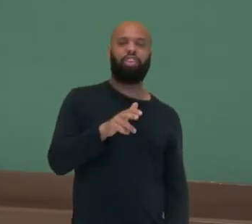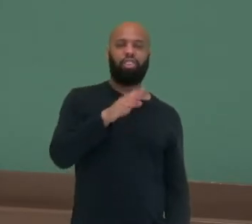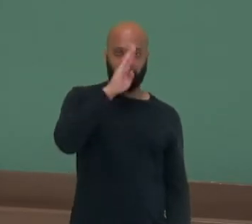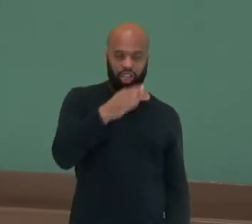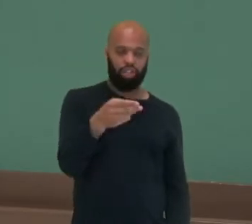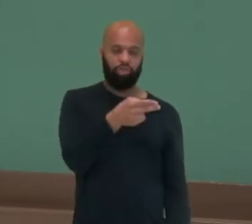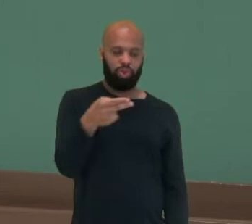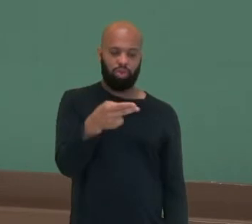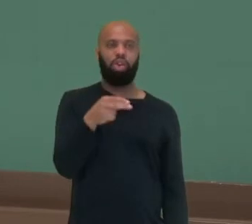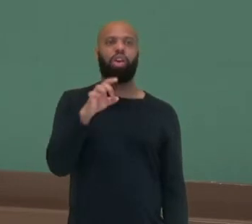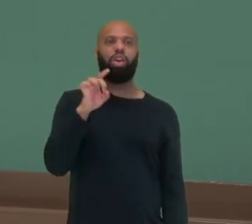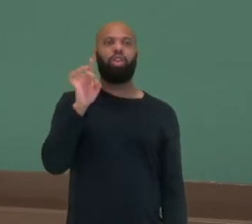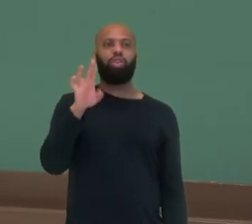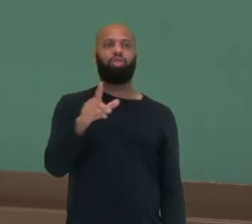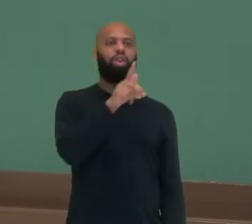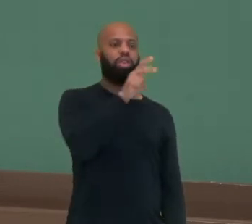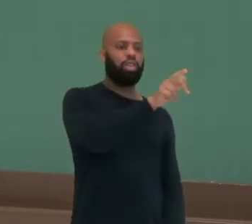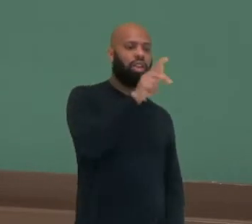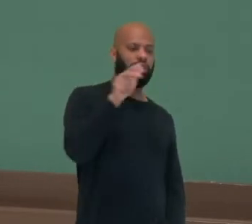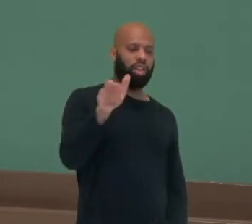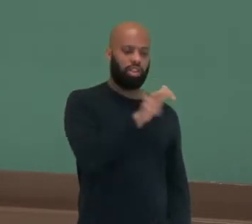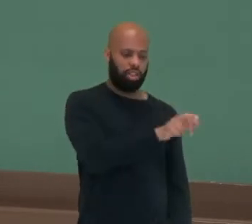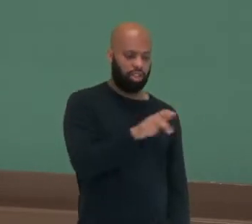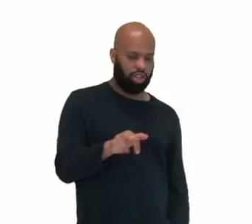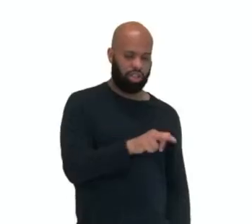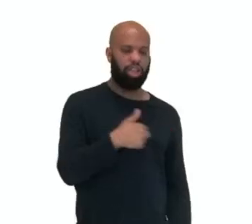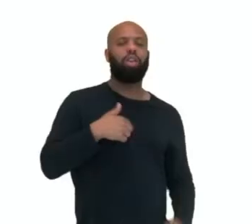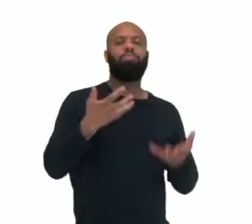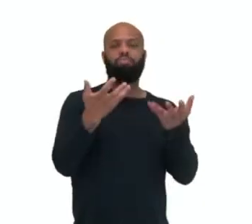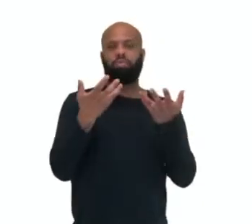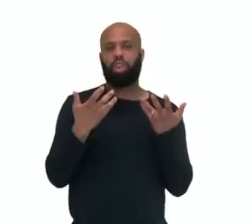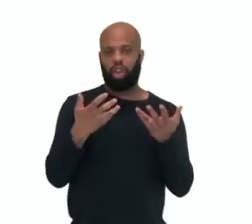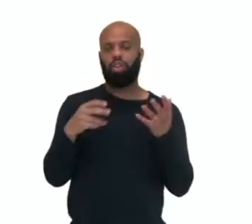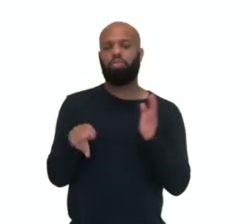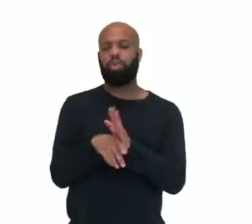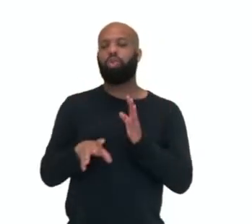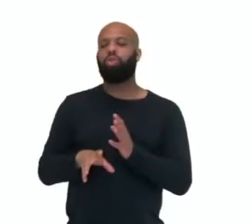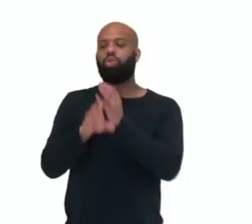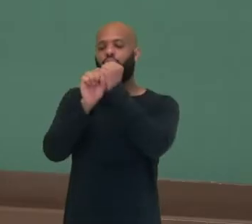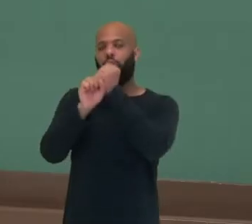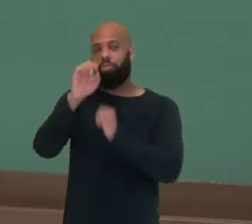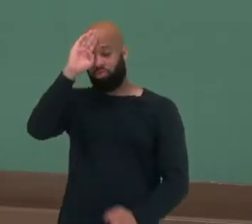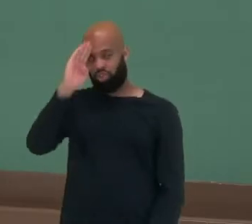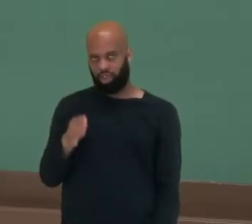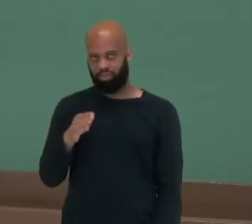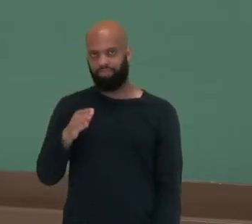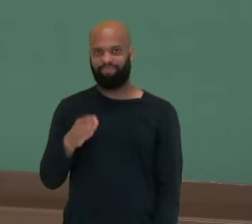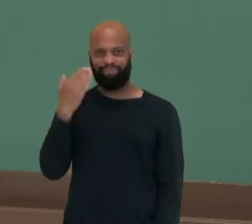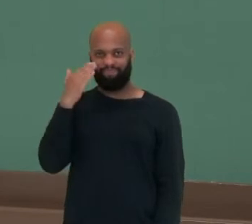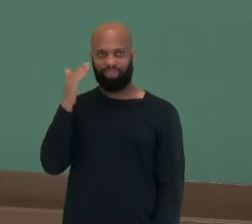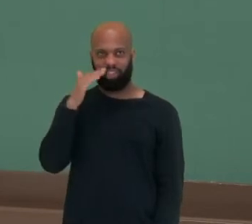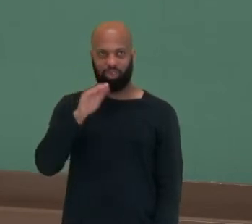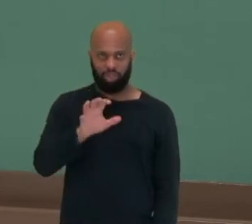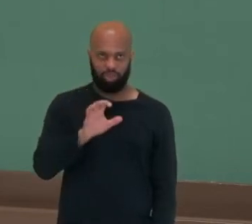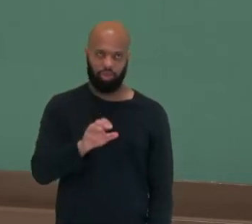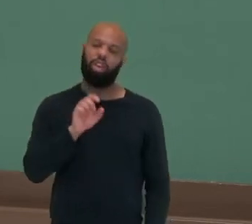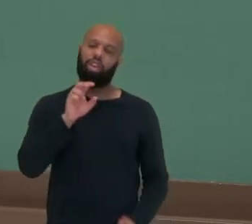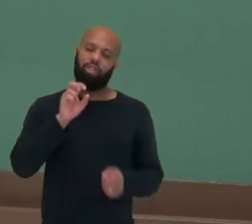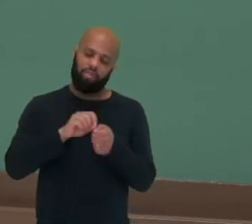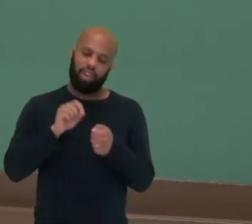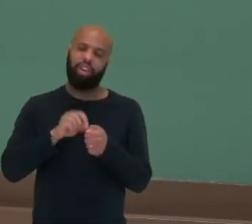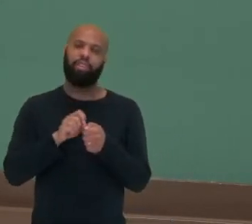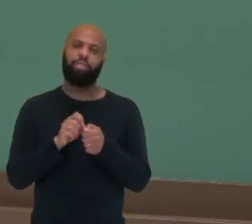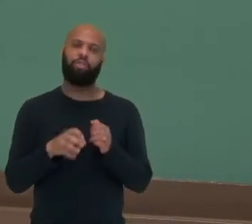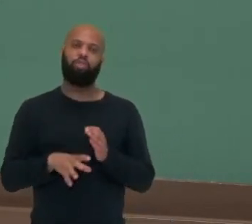E eu simplesmente seleciono esses dois valores com o nosso cursor e vai fazer a